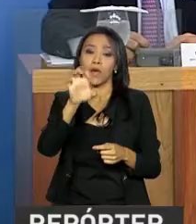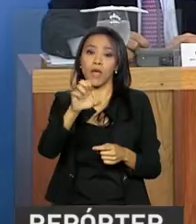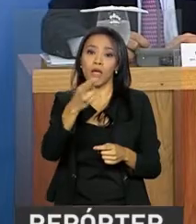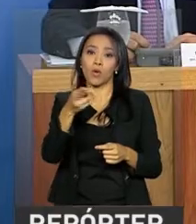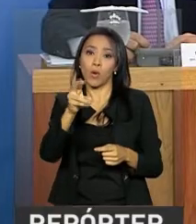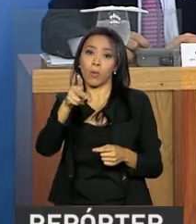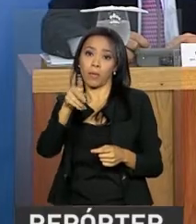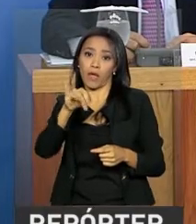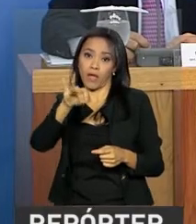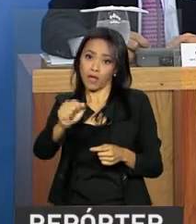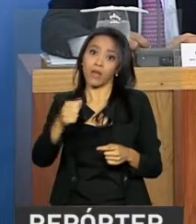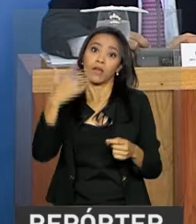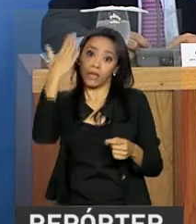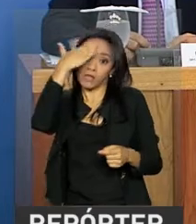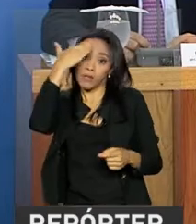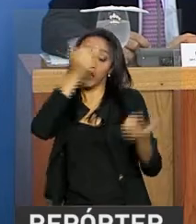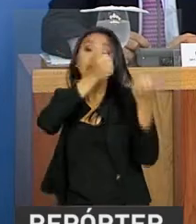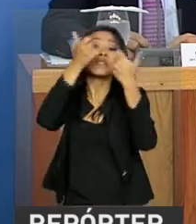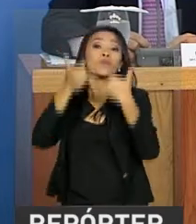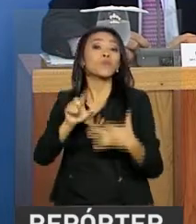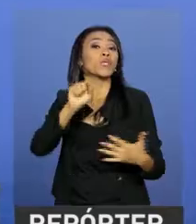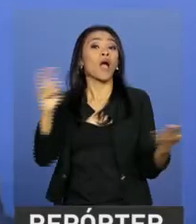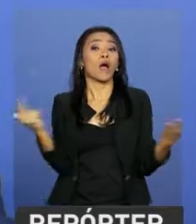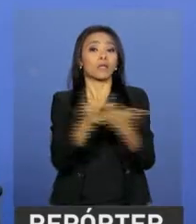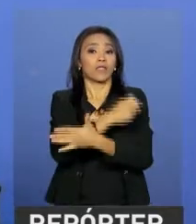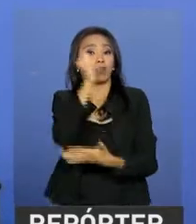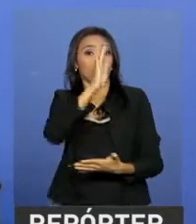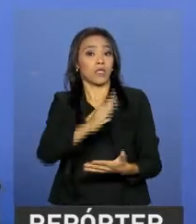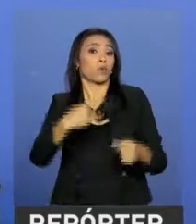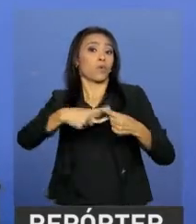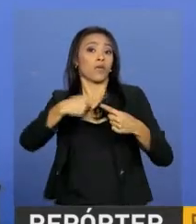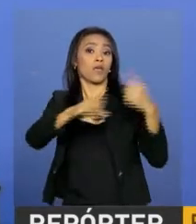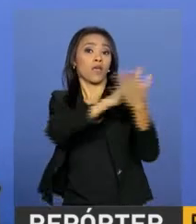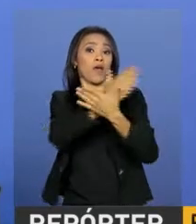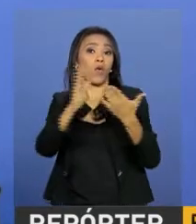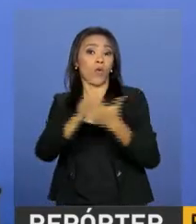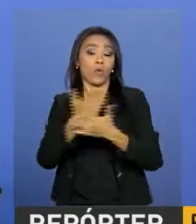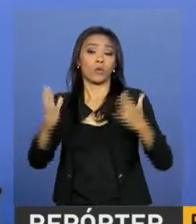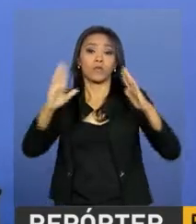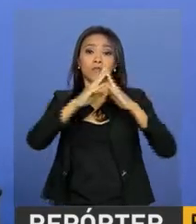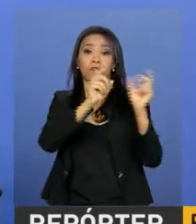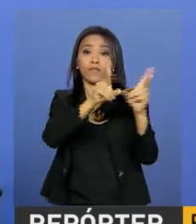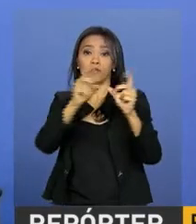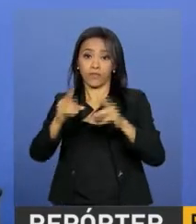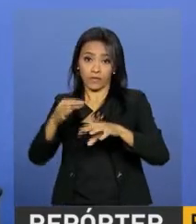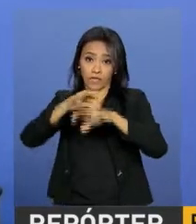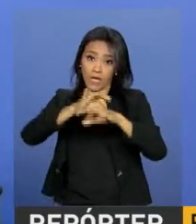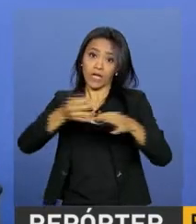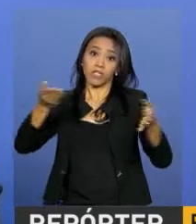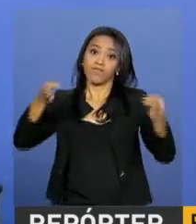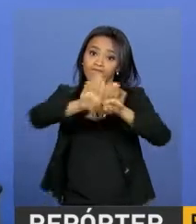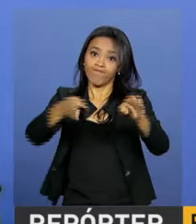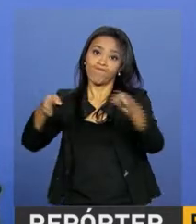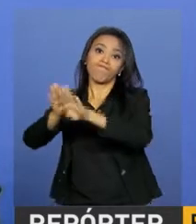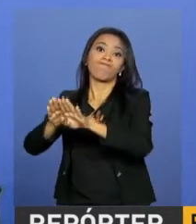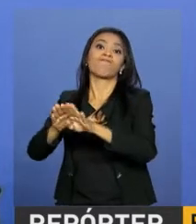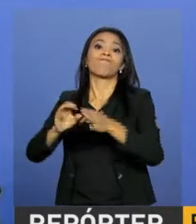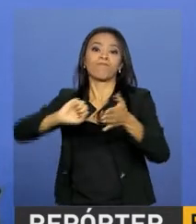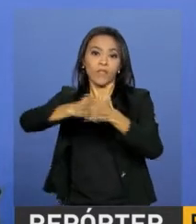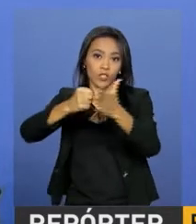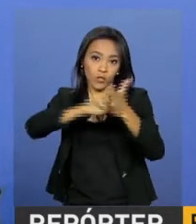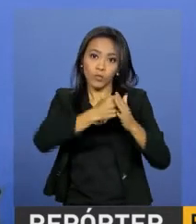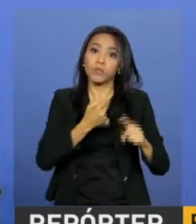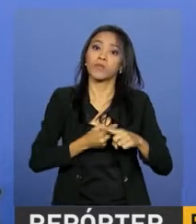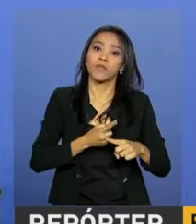adotadas nos frigoríficos suspeitos nós vamos checar os procedimentos vamos olhar o inquérito que a polícia